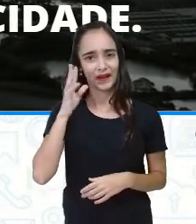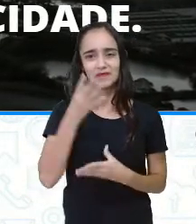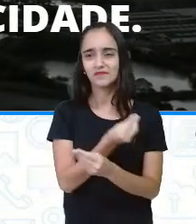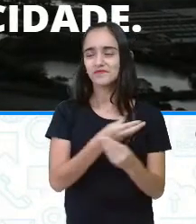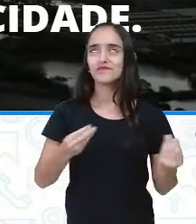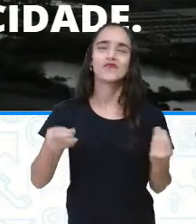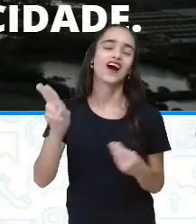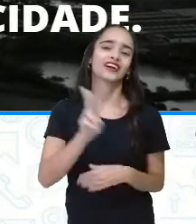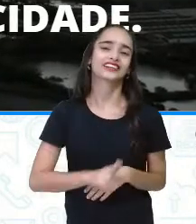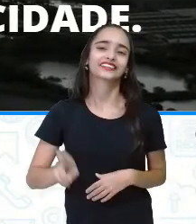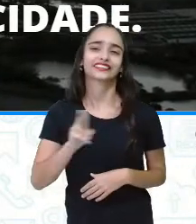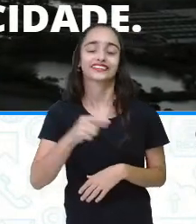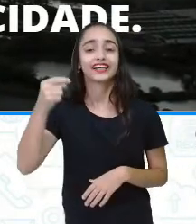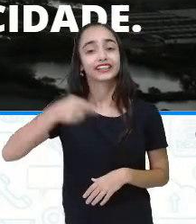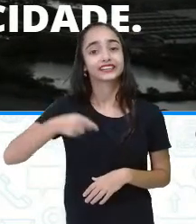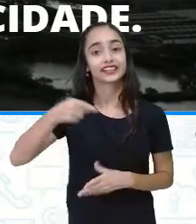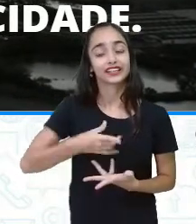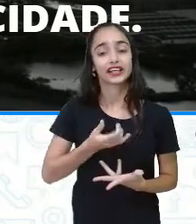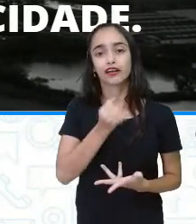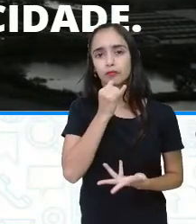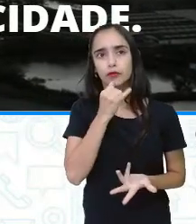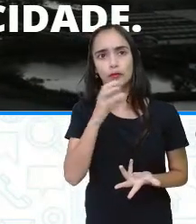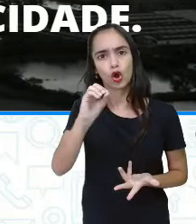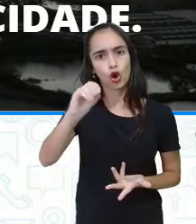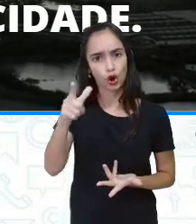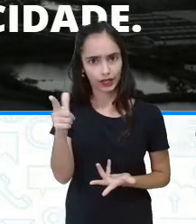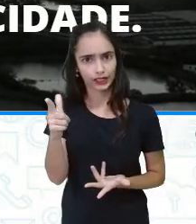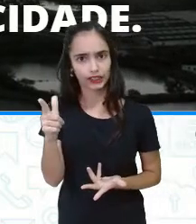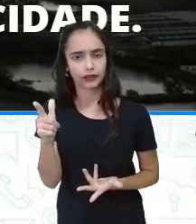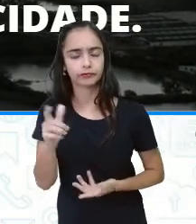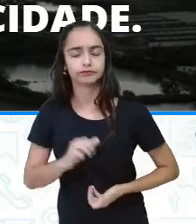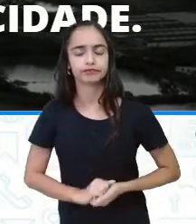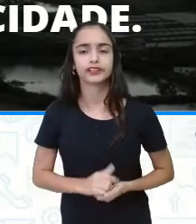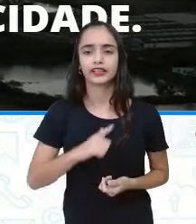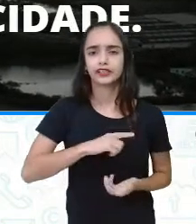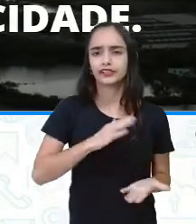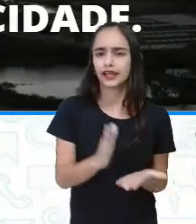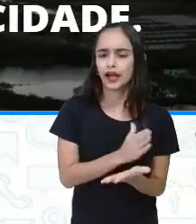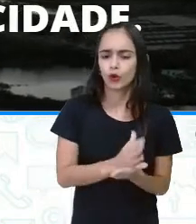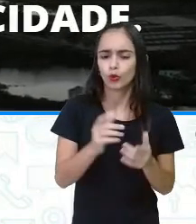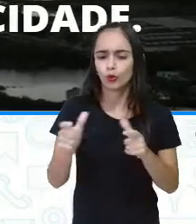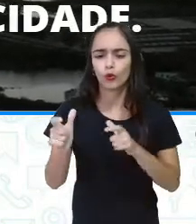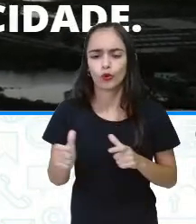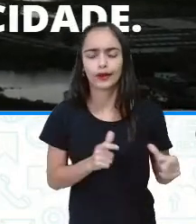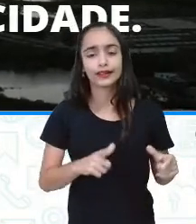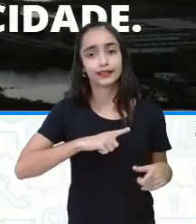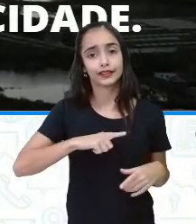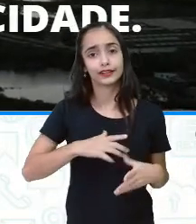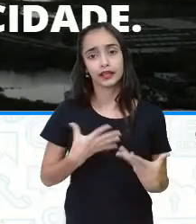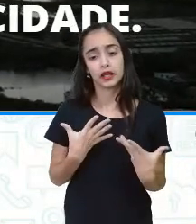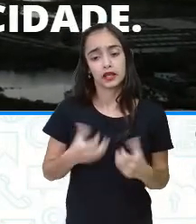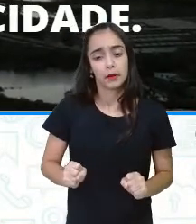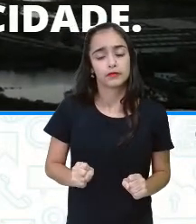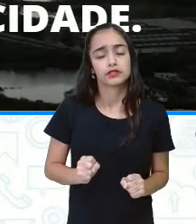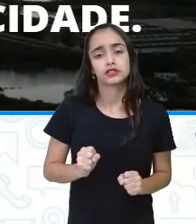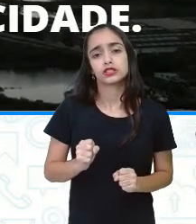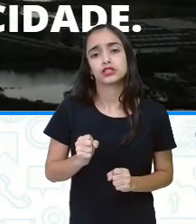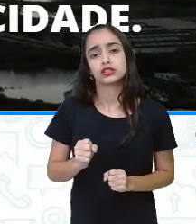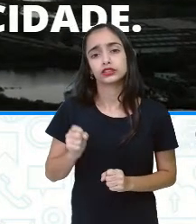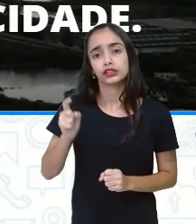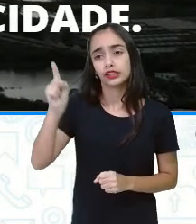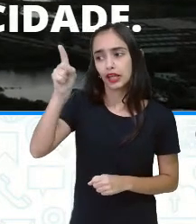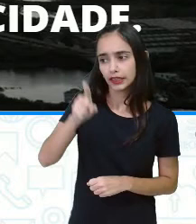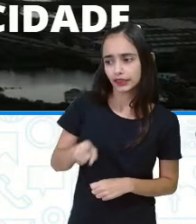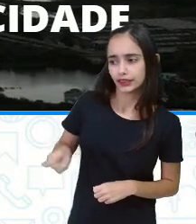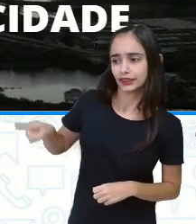utilizado. Aqui em Olinda tem alguns lugares que existem, né? Captação de energia eólica. E também na